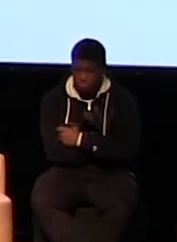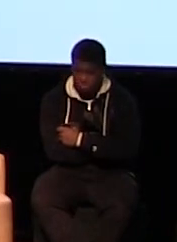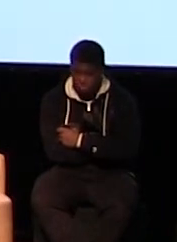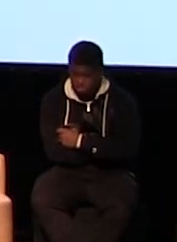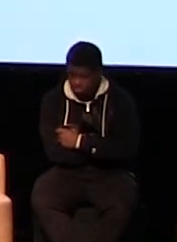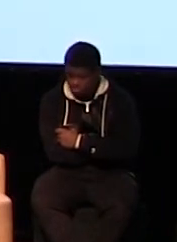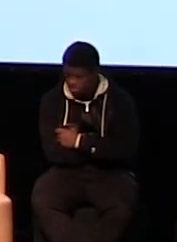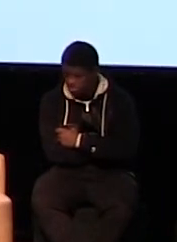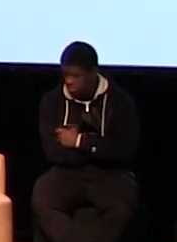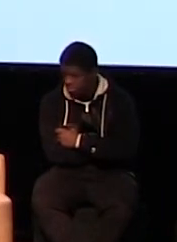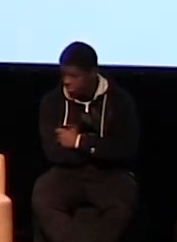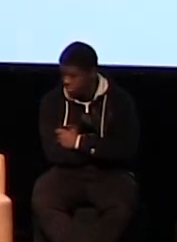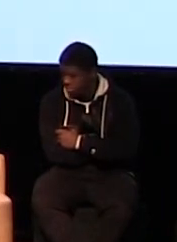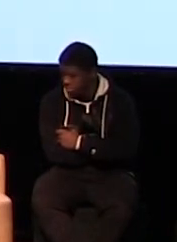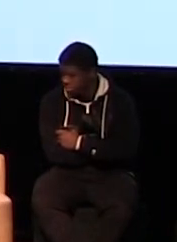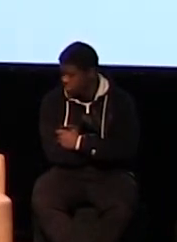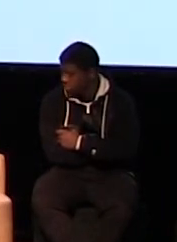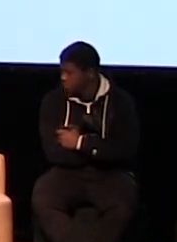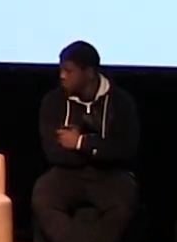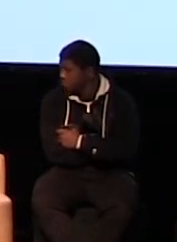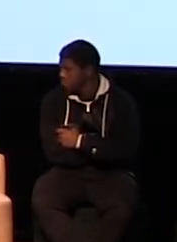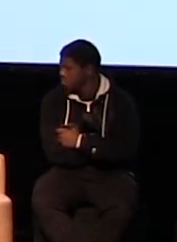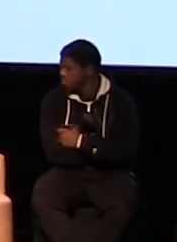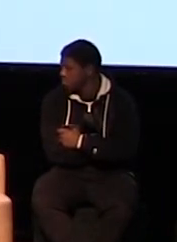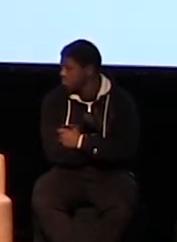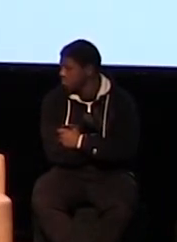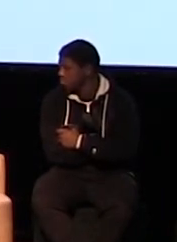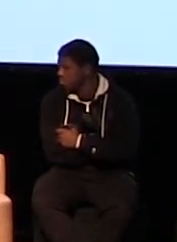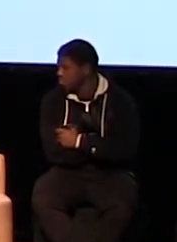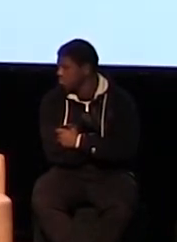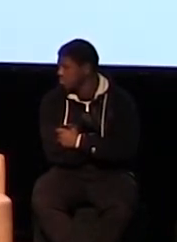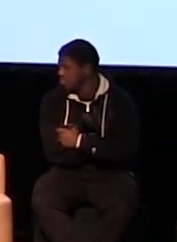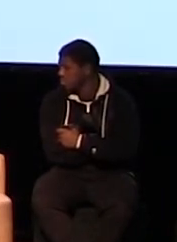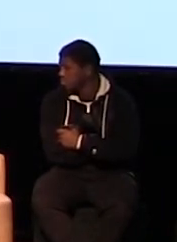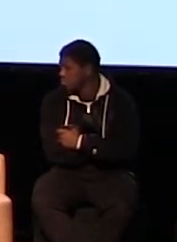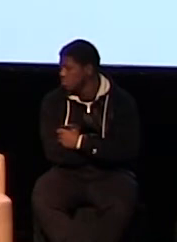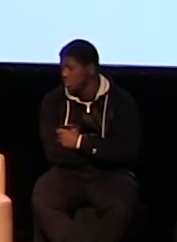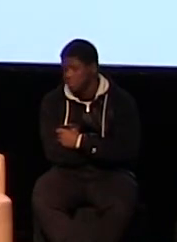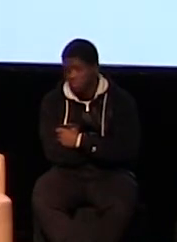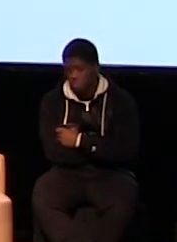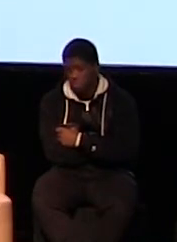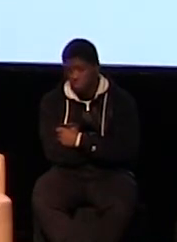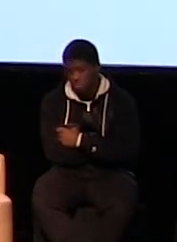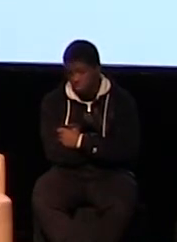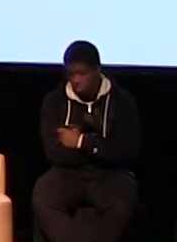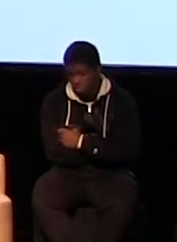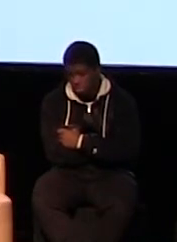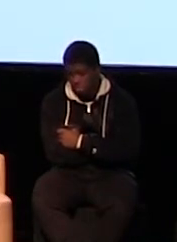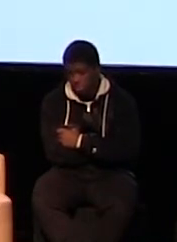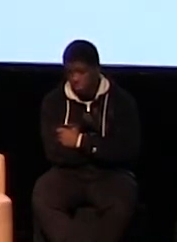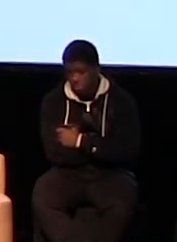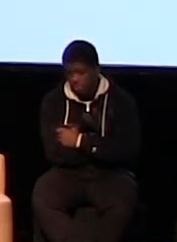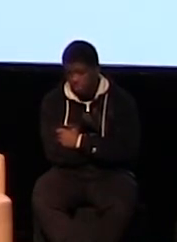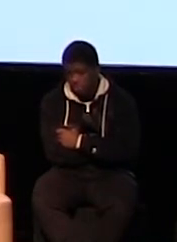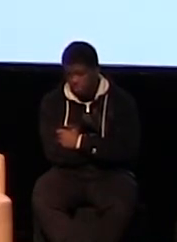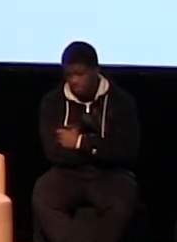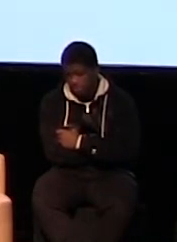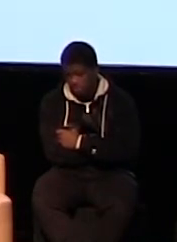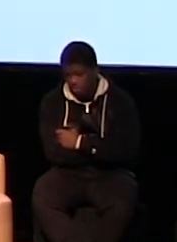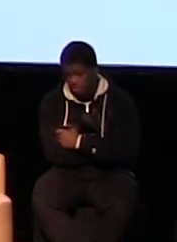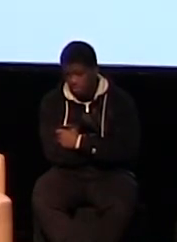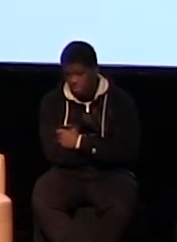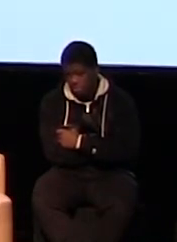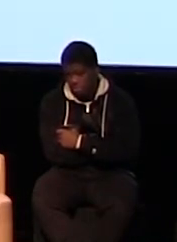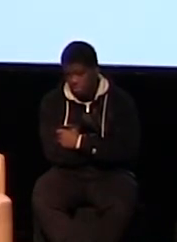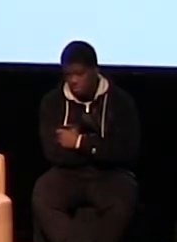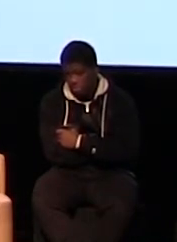sobre essa temática da mediação de conflitos nas escolas, que